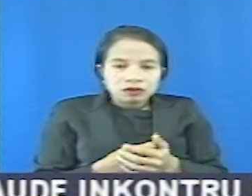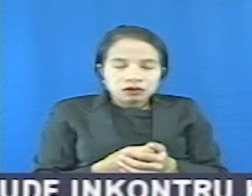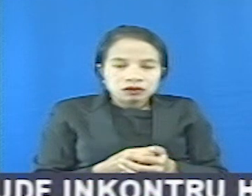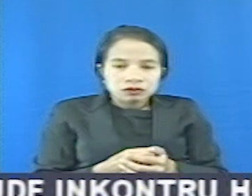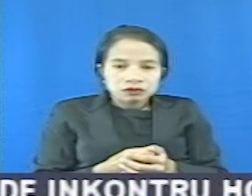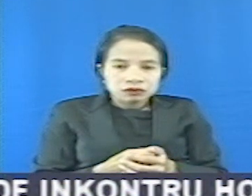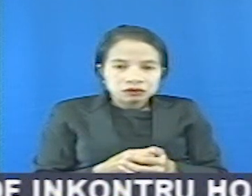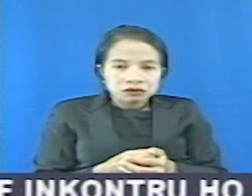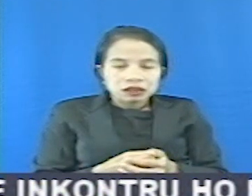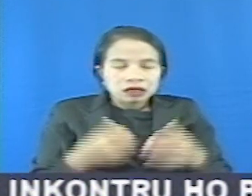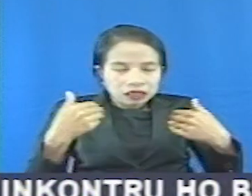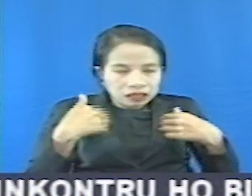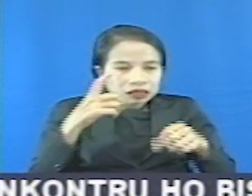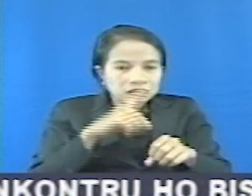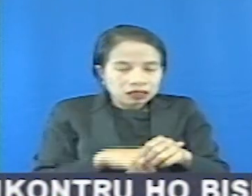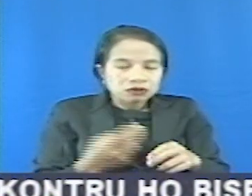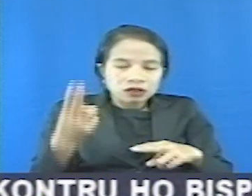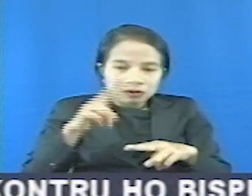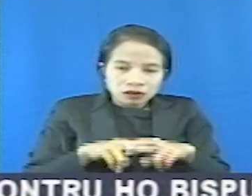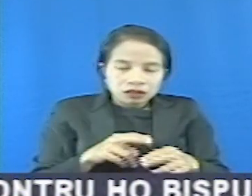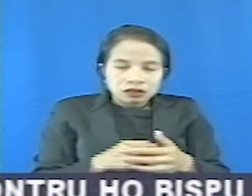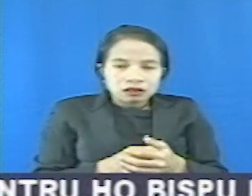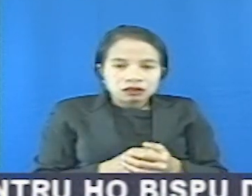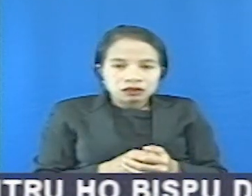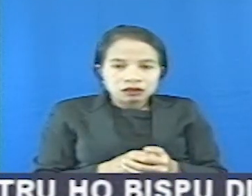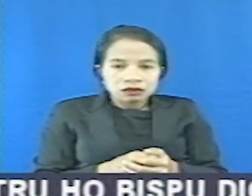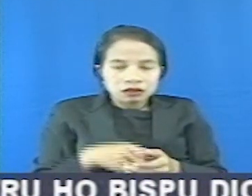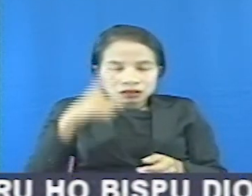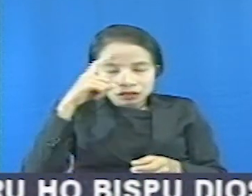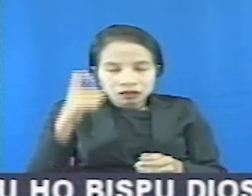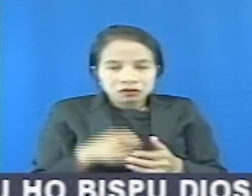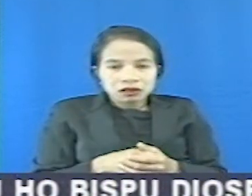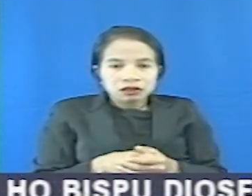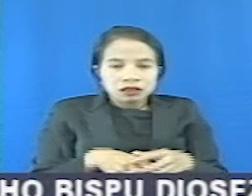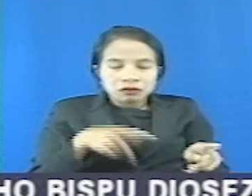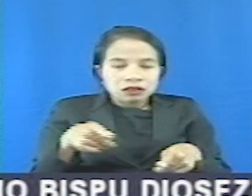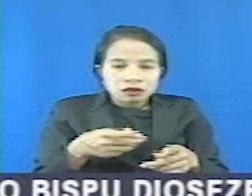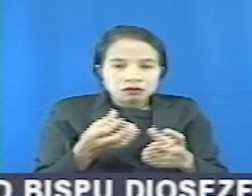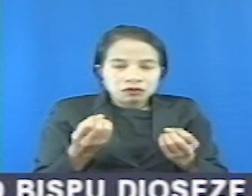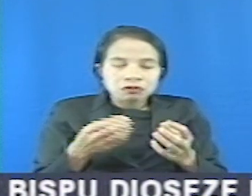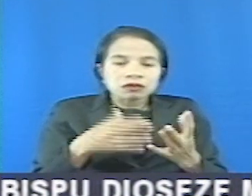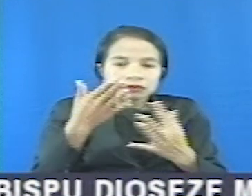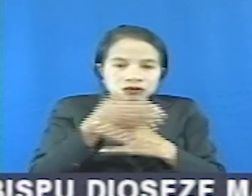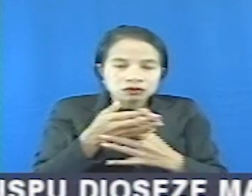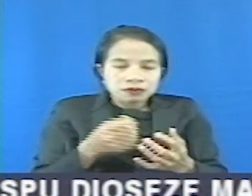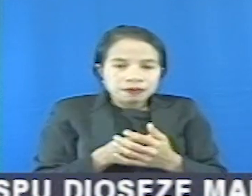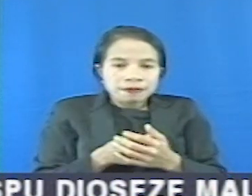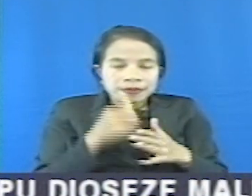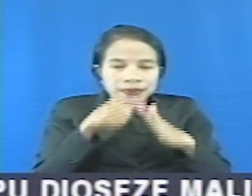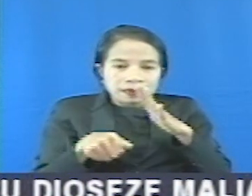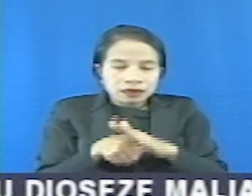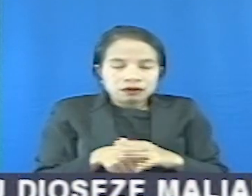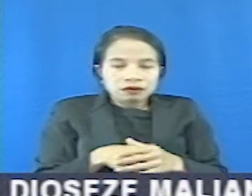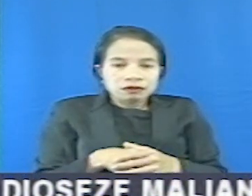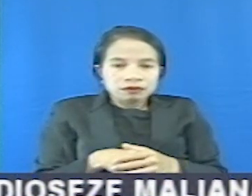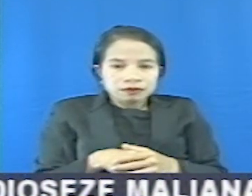Possibility de se amen tetan tambah balu mai ilegal. Tu informasi ne kami rona dia positif mai